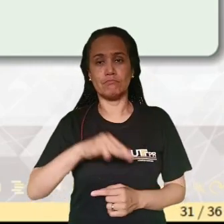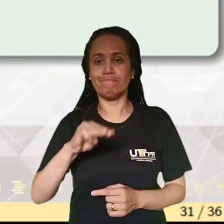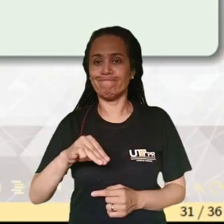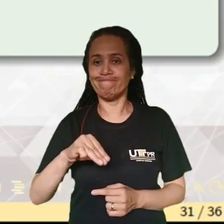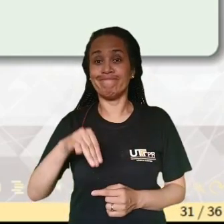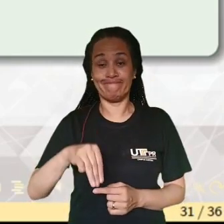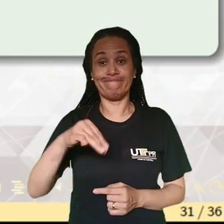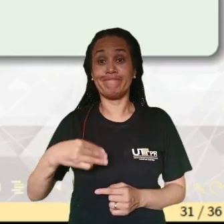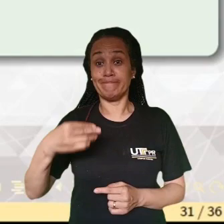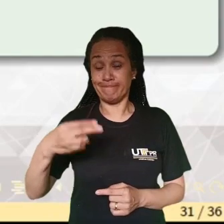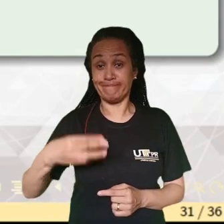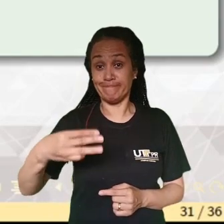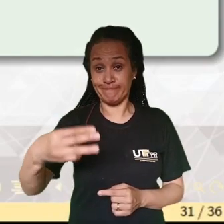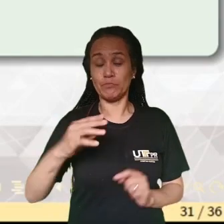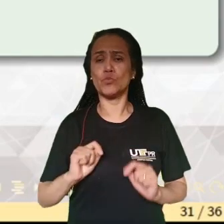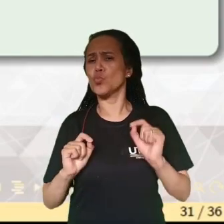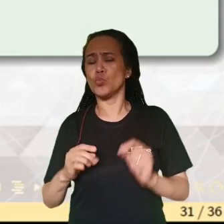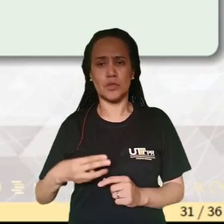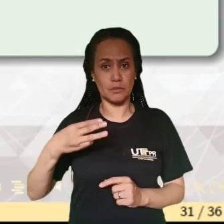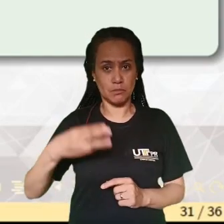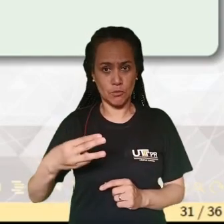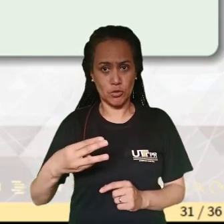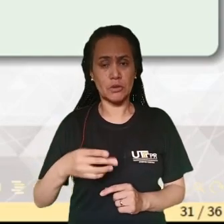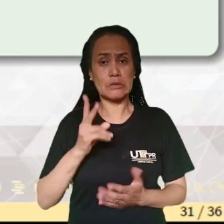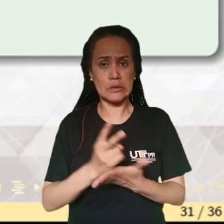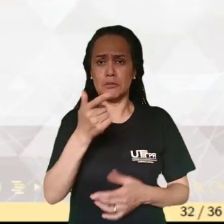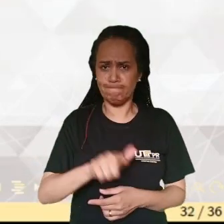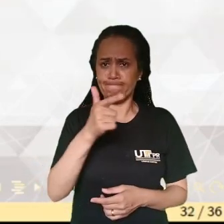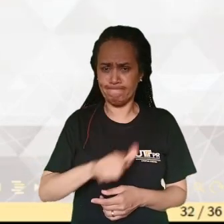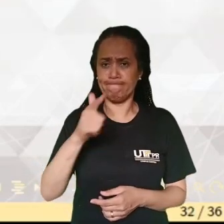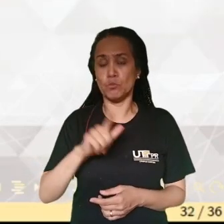nós achamos a moda. O moda é aquele número que tem a maior frequência de observação.